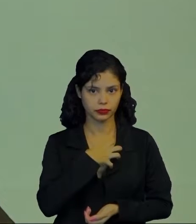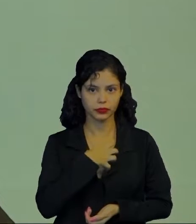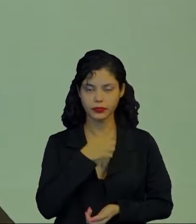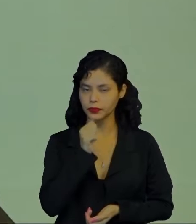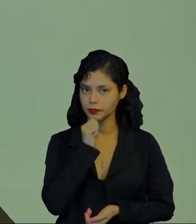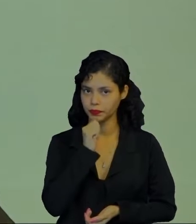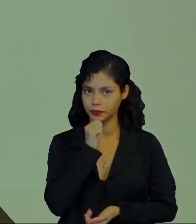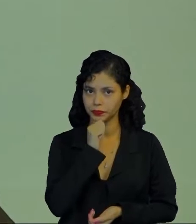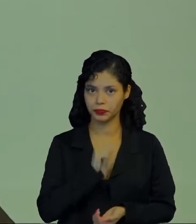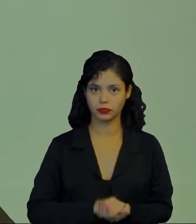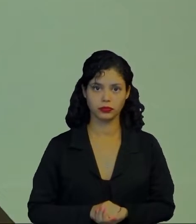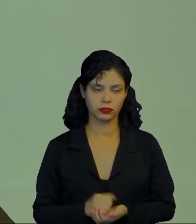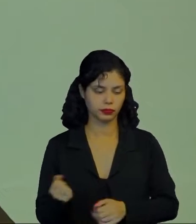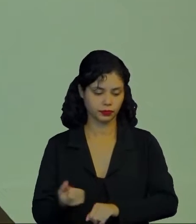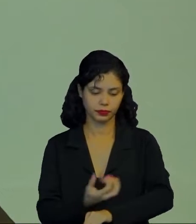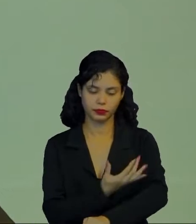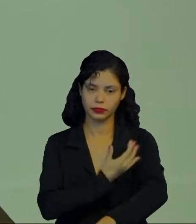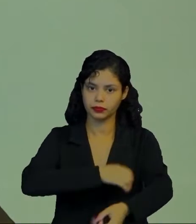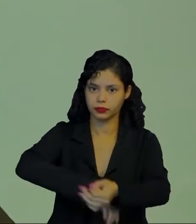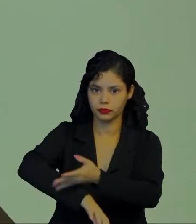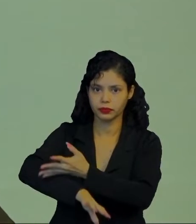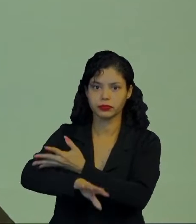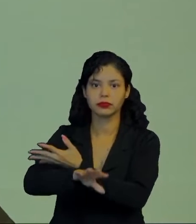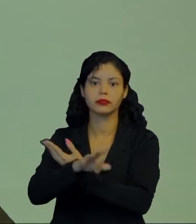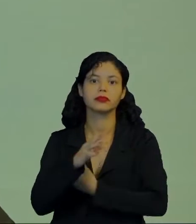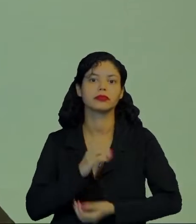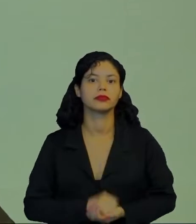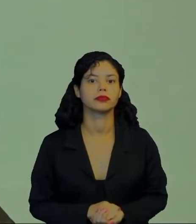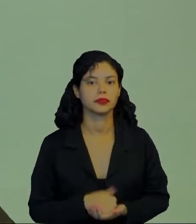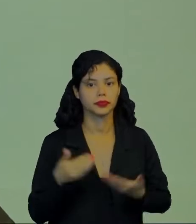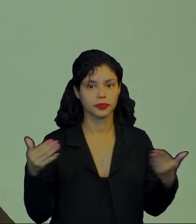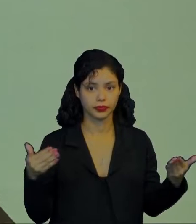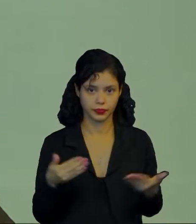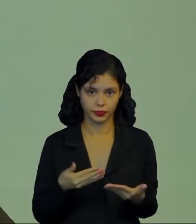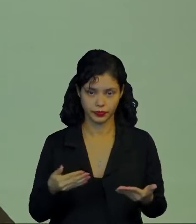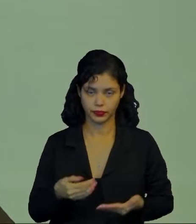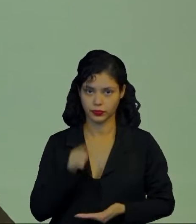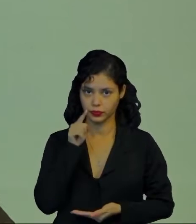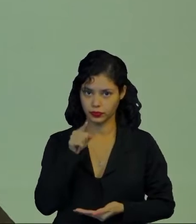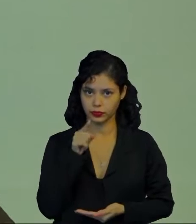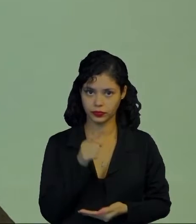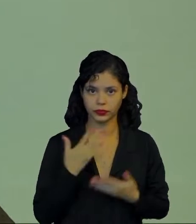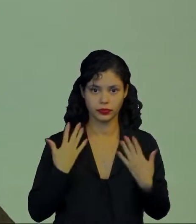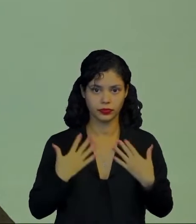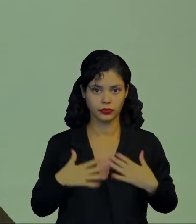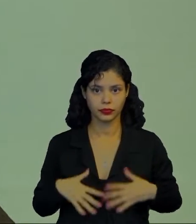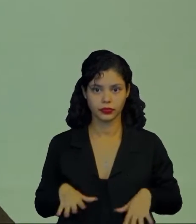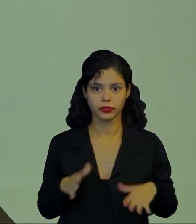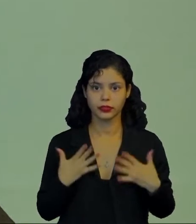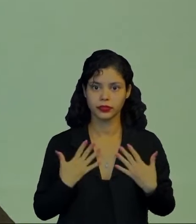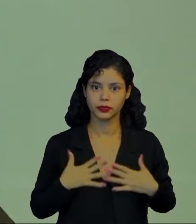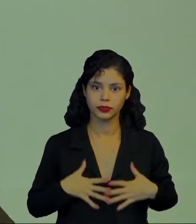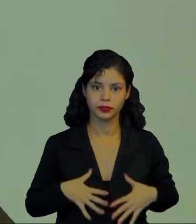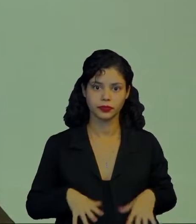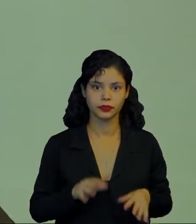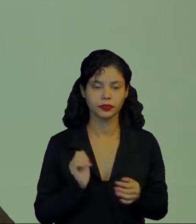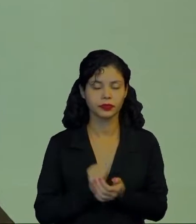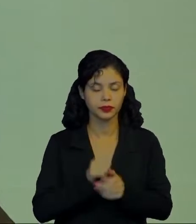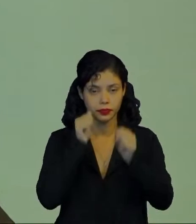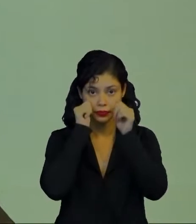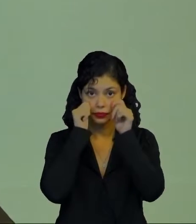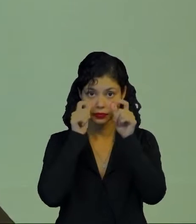esses sentimentos, essas emoções, agora você vai se acalmar aí e vai